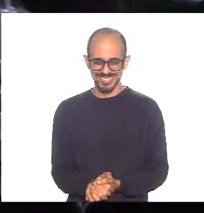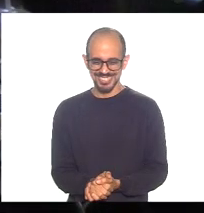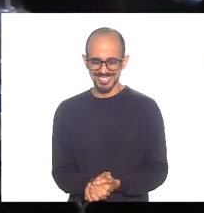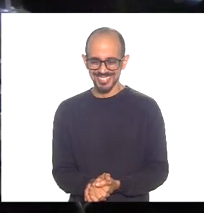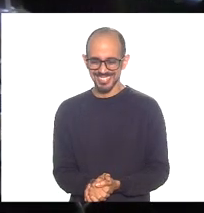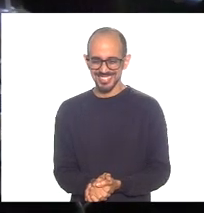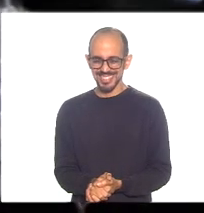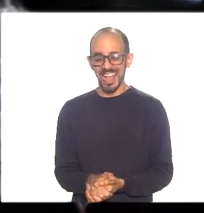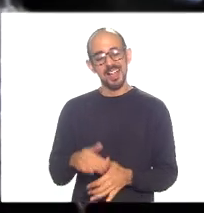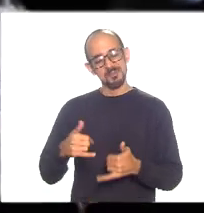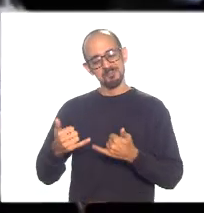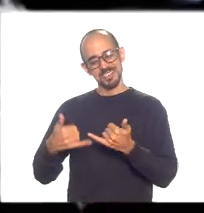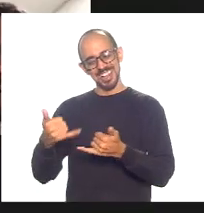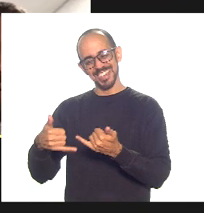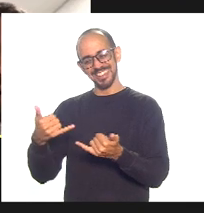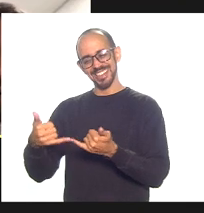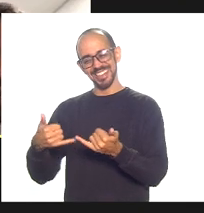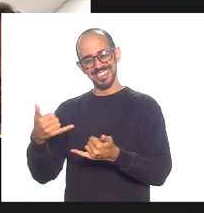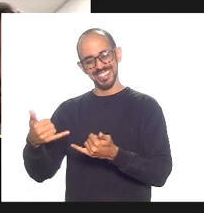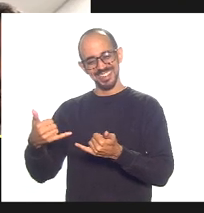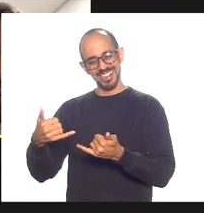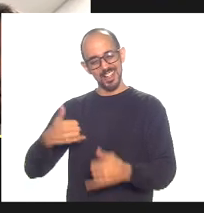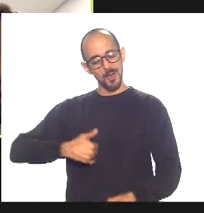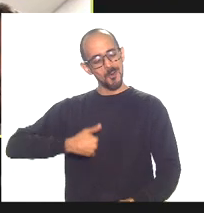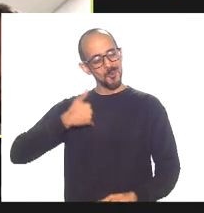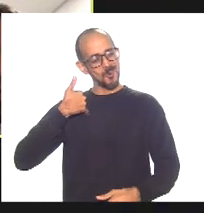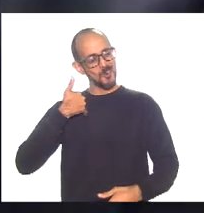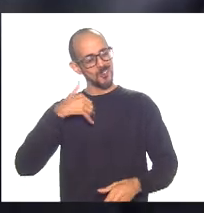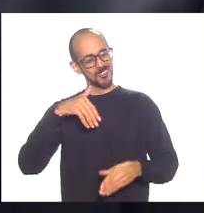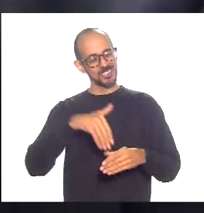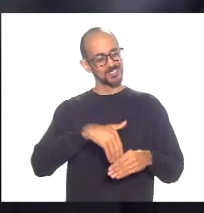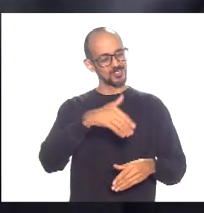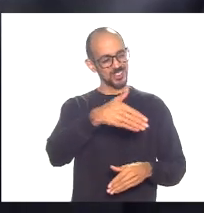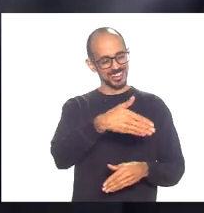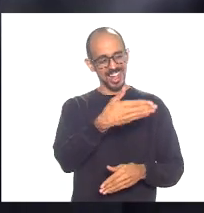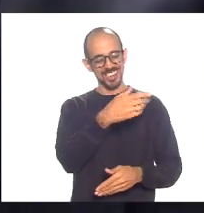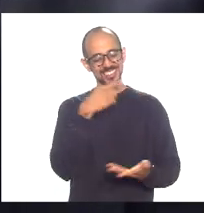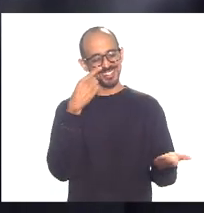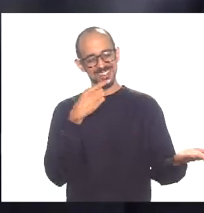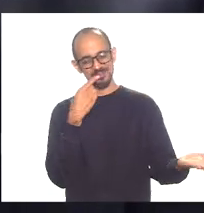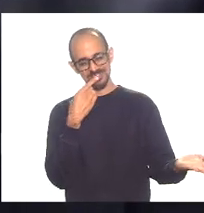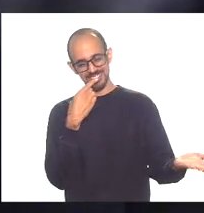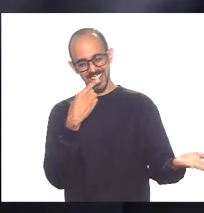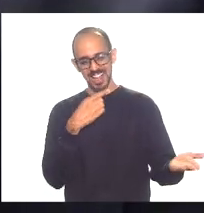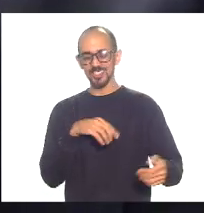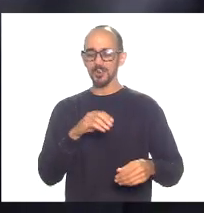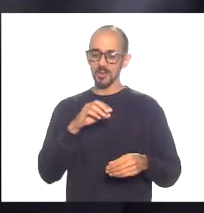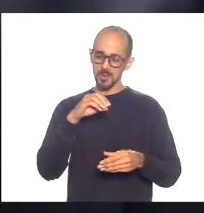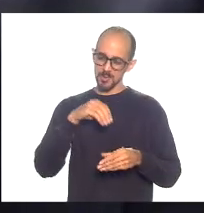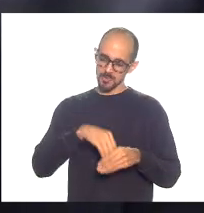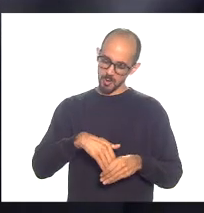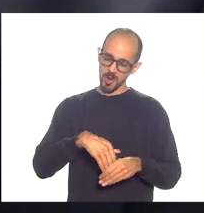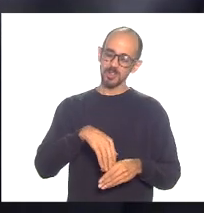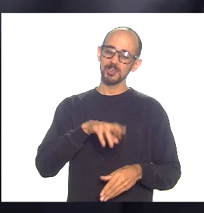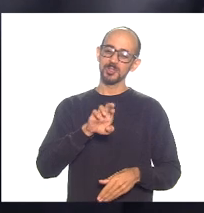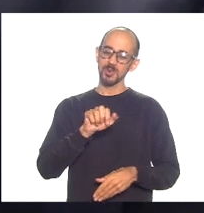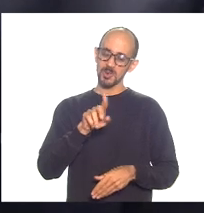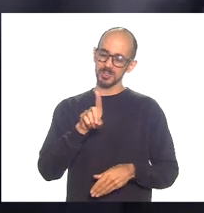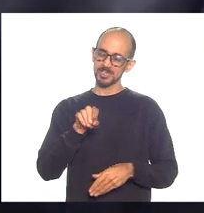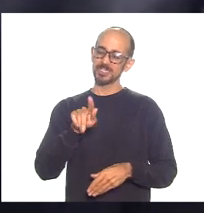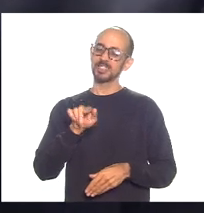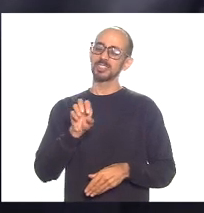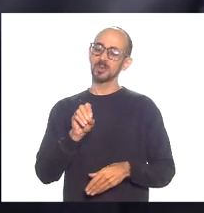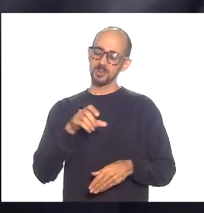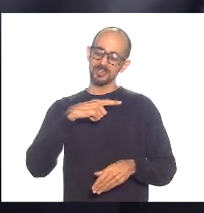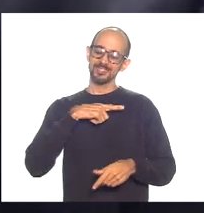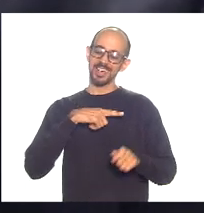Voto favorável. Brincadeiras à parte, com orgulho votar no deputado Rodrigo Bacelar. Rodrigo, voto em Rodrigo. Ele tem demonstrado muita capacidade técnica,